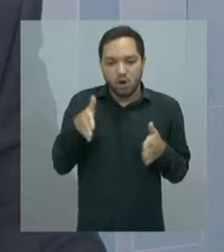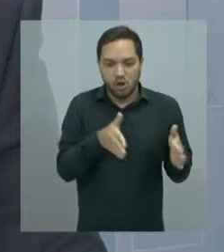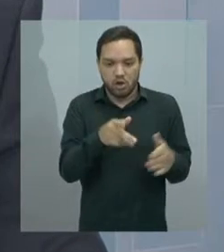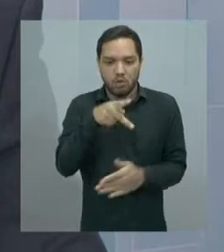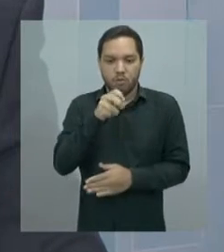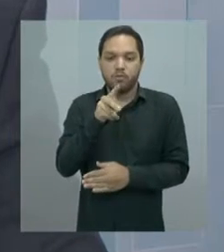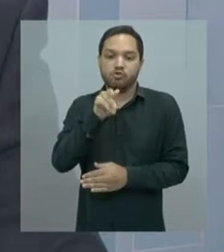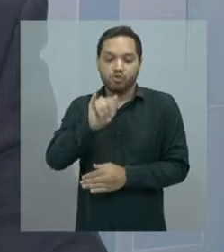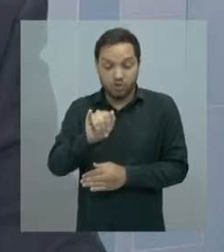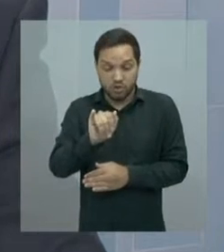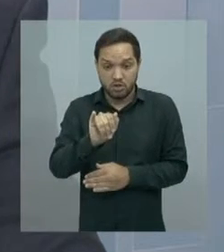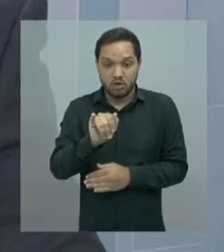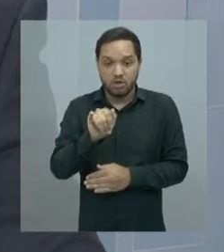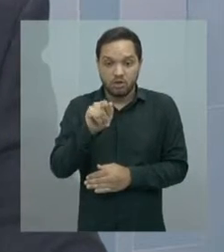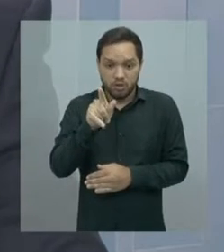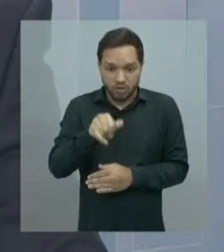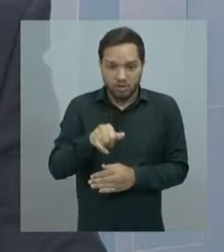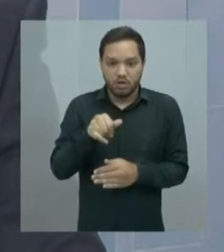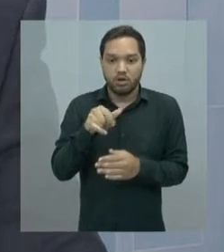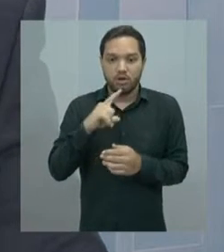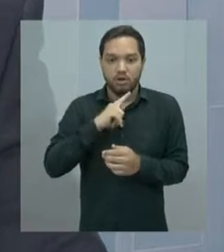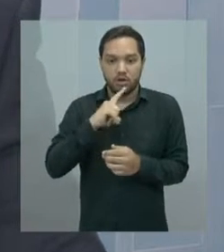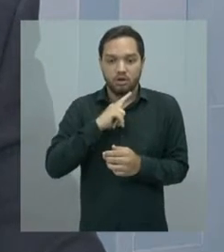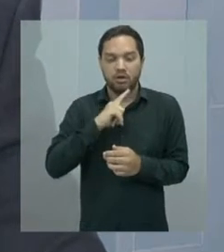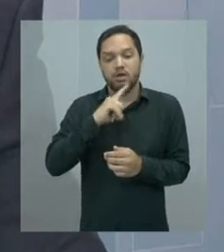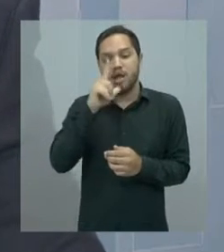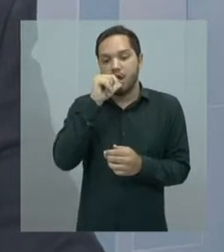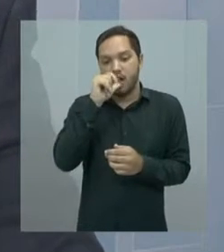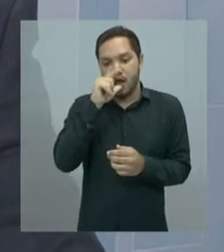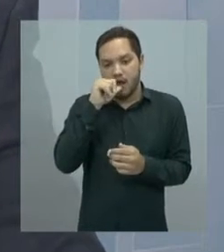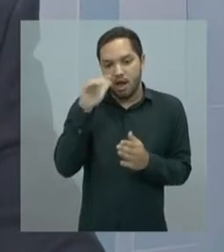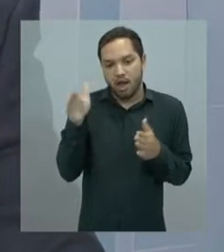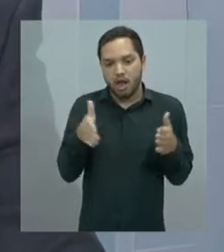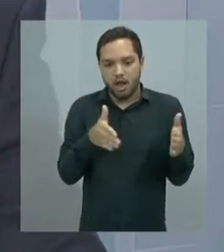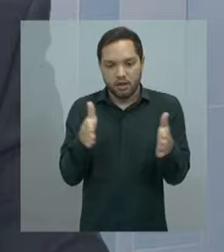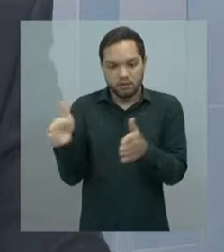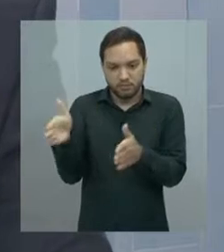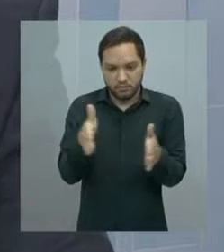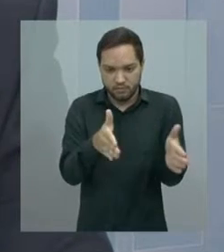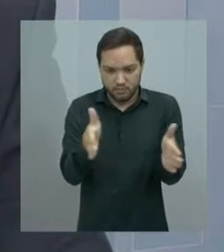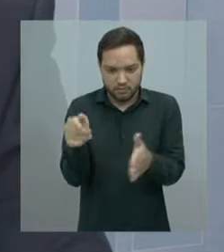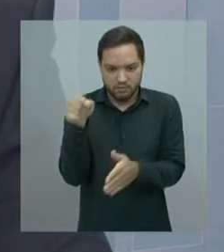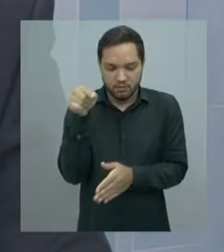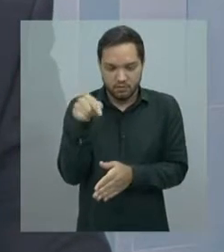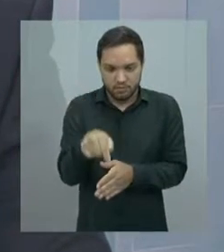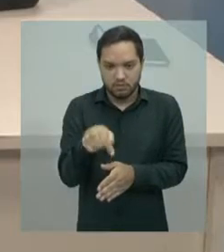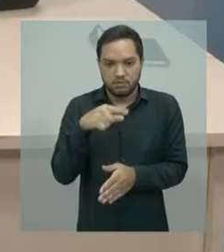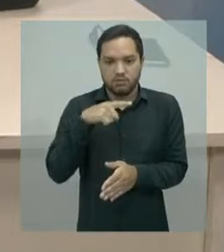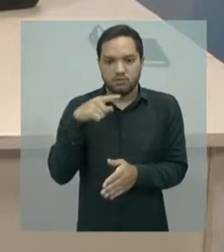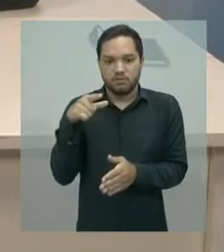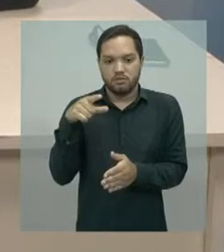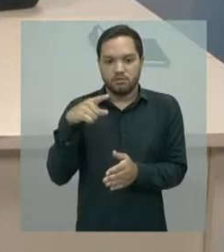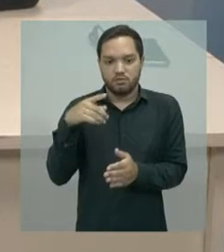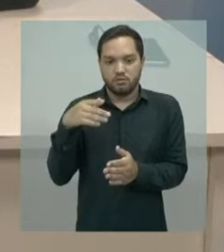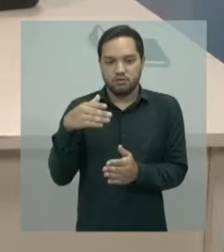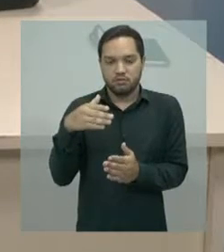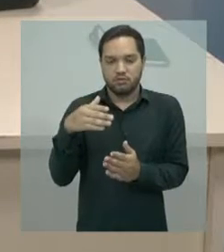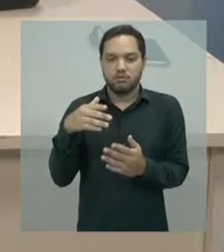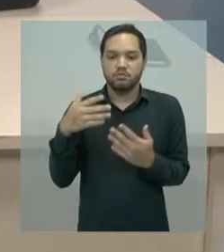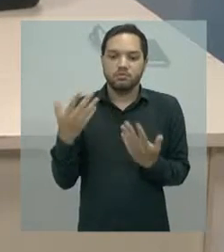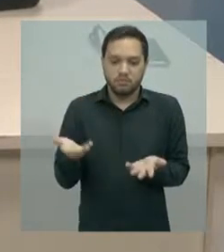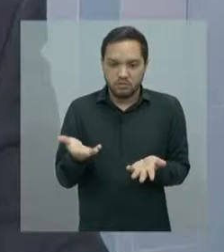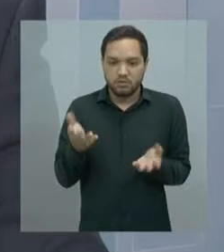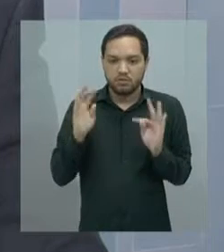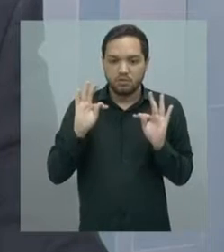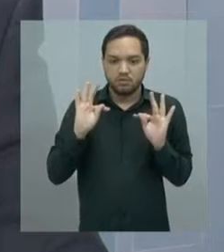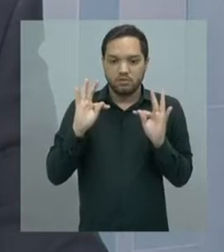Rio Poti. Como era com base nas águas e na altimetria. Nas águas. Então aquilo ali... A divisão das águas e da montanha. Então aquilo ali